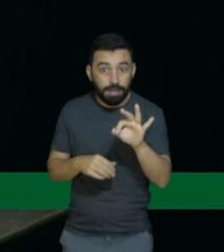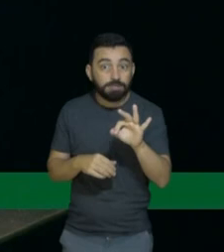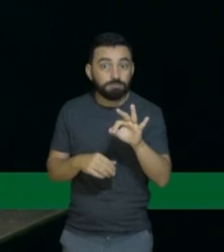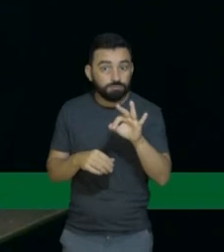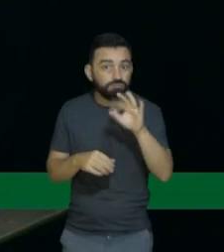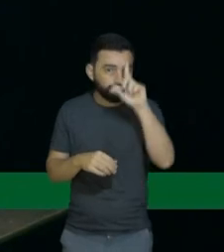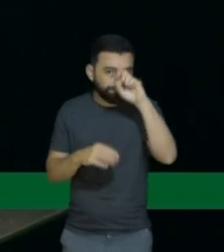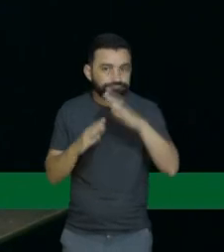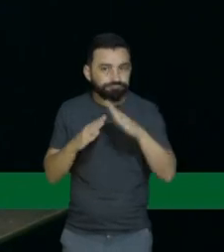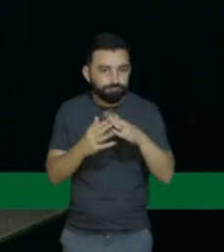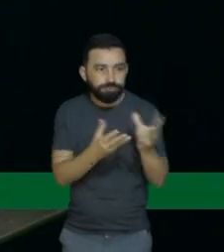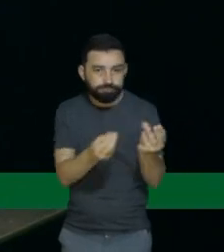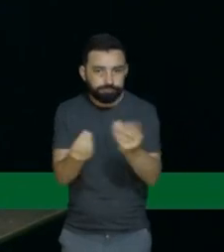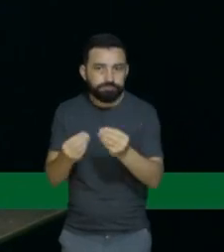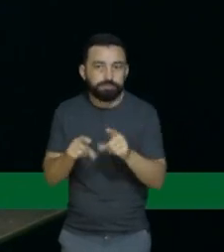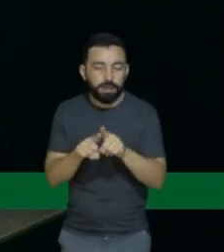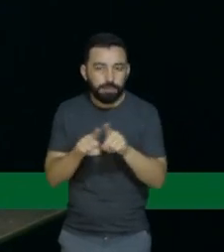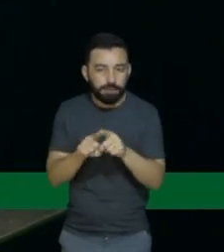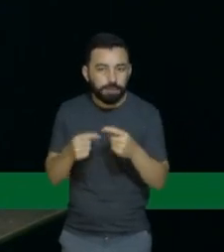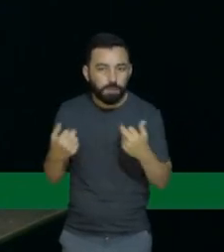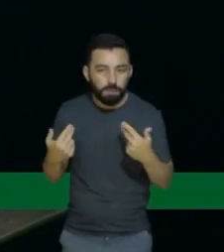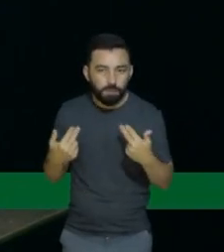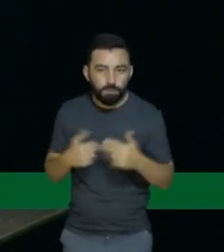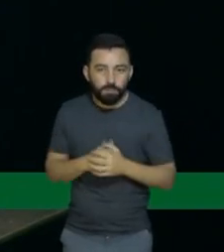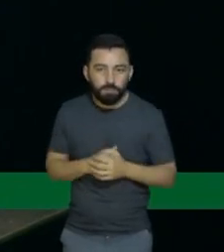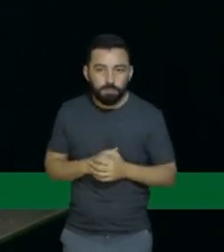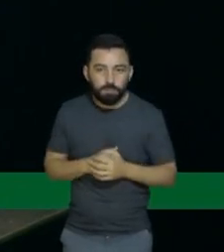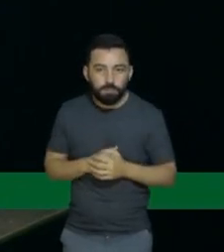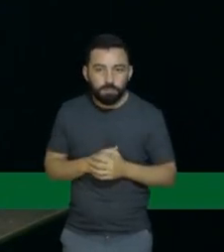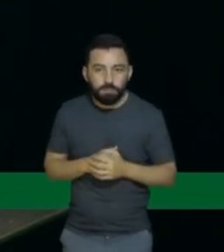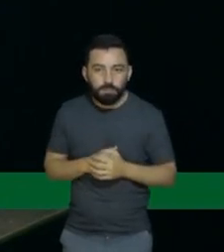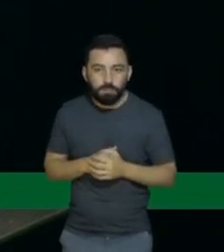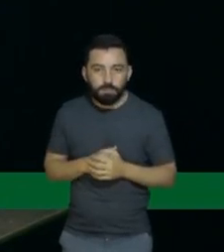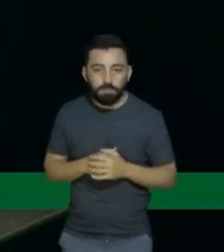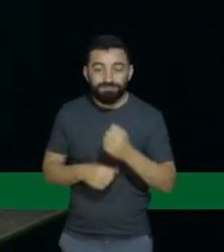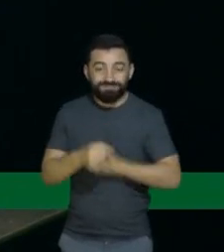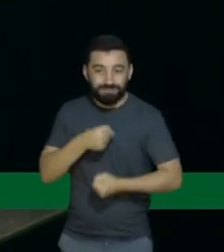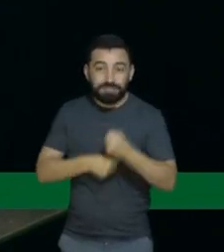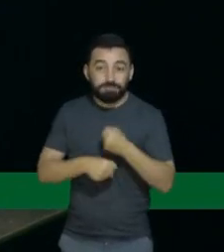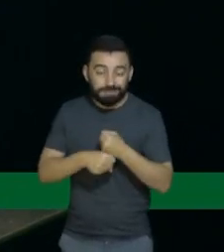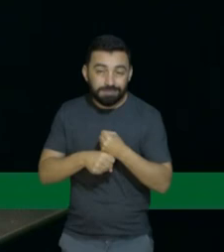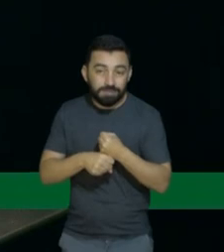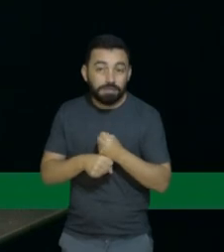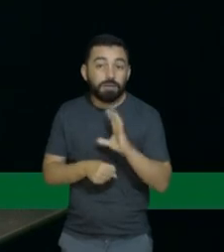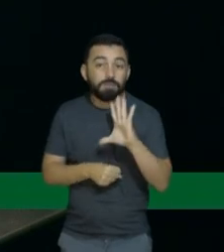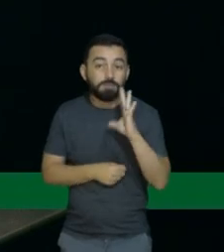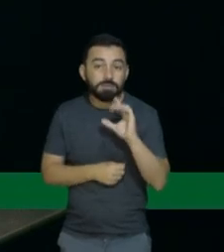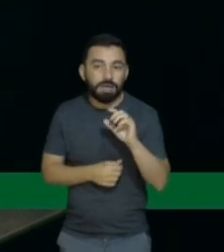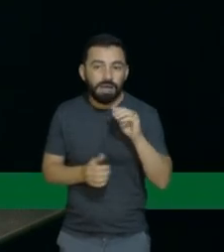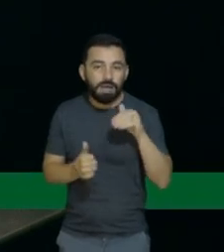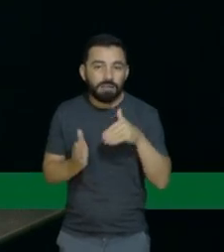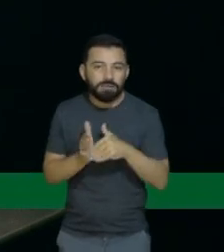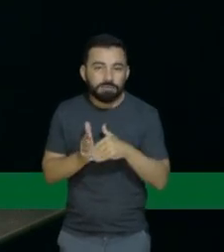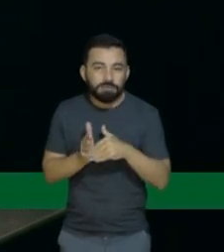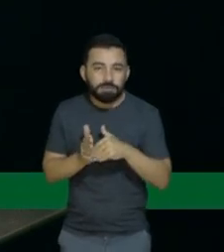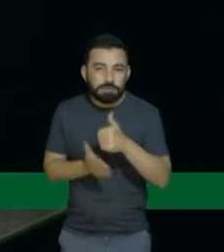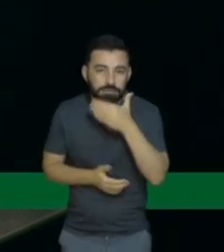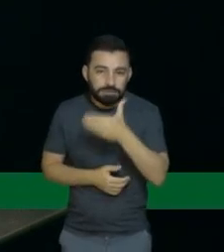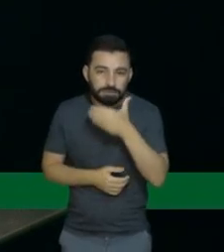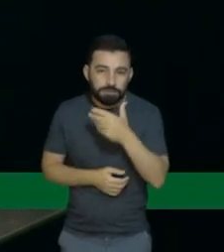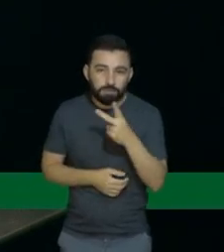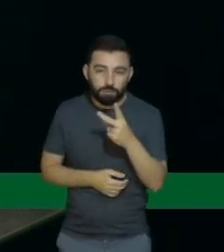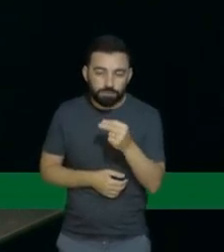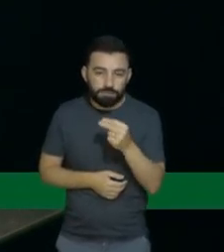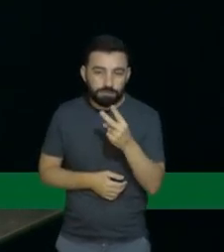estado eh o que o que que aconteceu no ano passado até até dezembro de